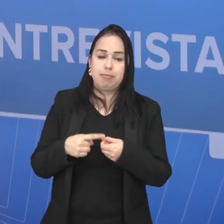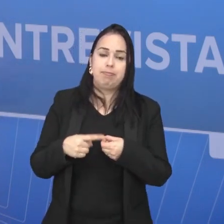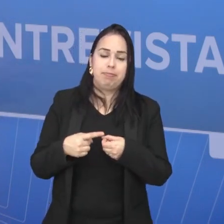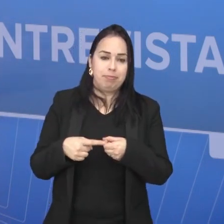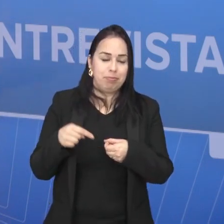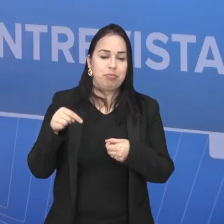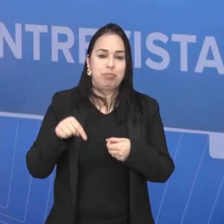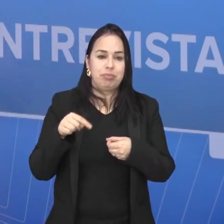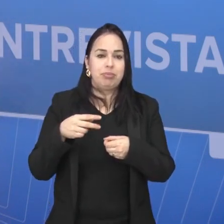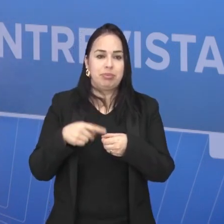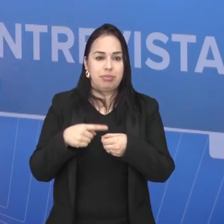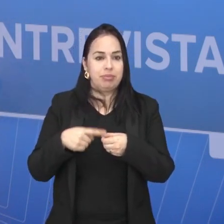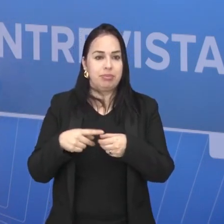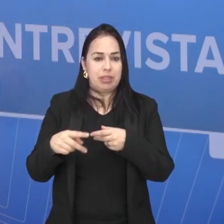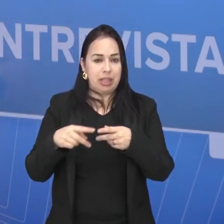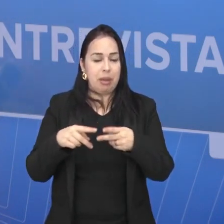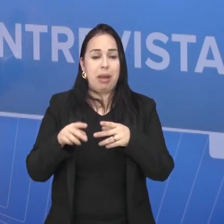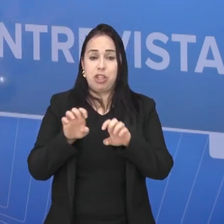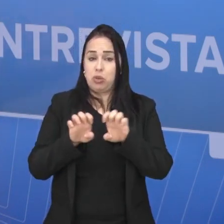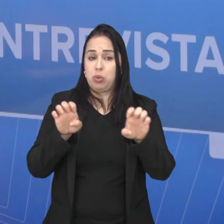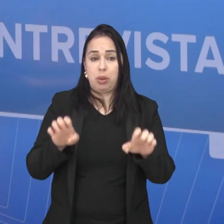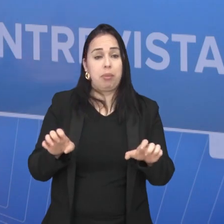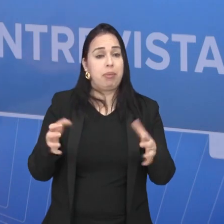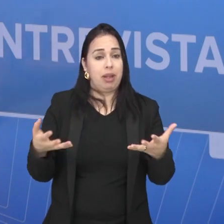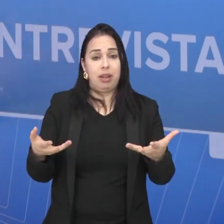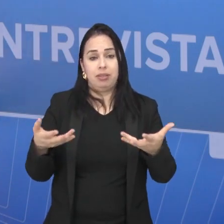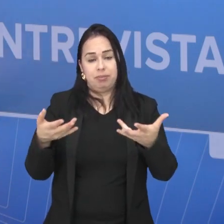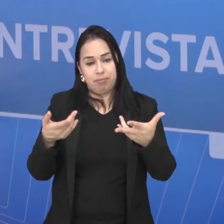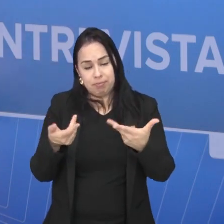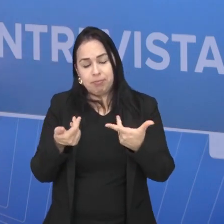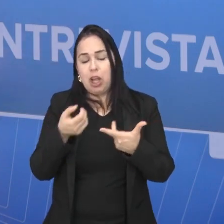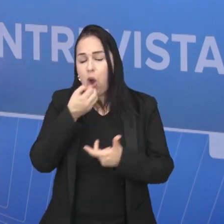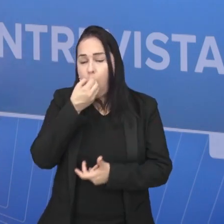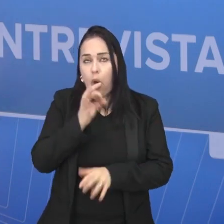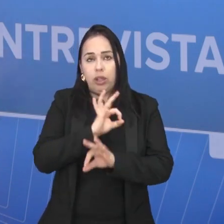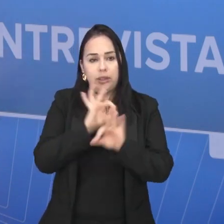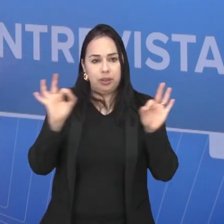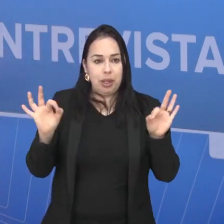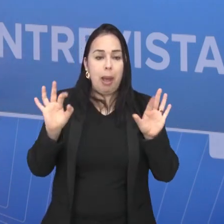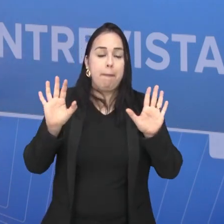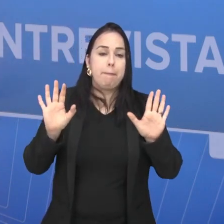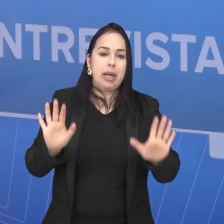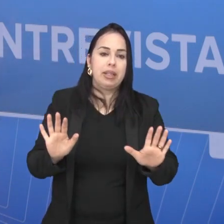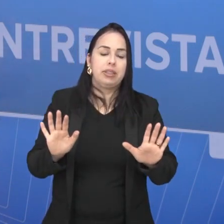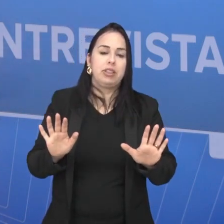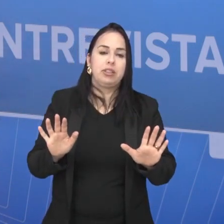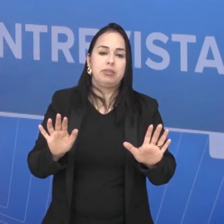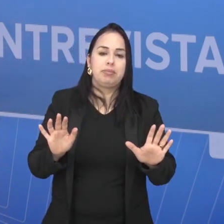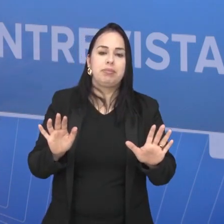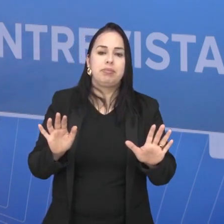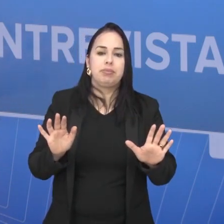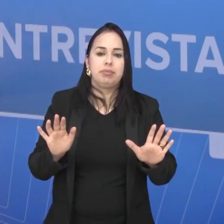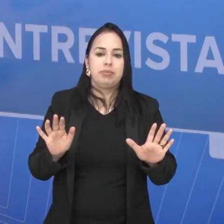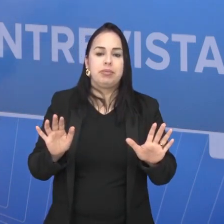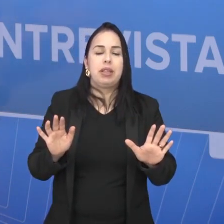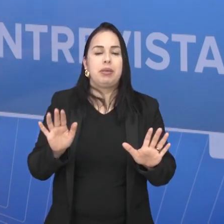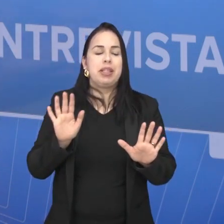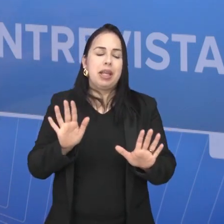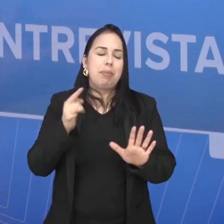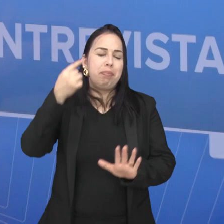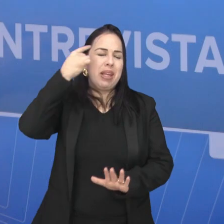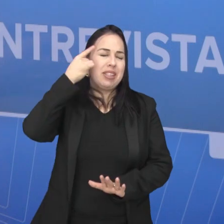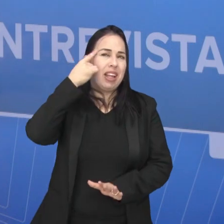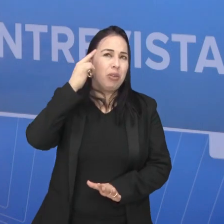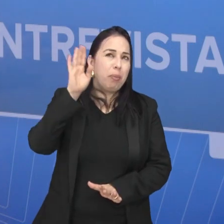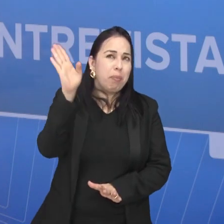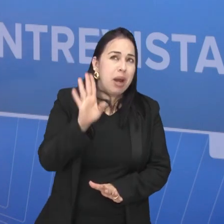tem uma infraestrutura, né, muito boa. Mas a gente vê, tem que pensar o Brasil como um todo.